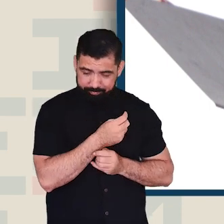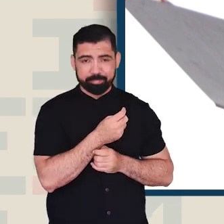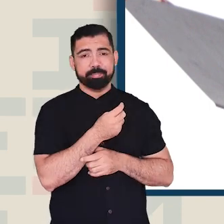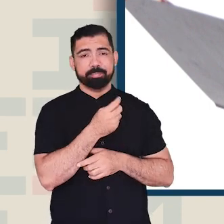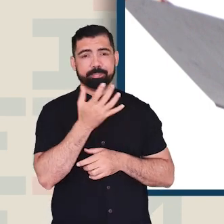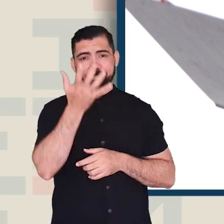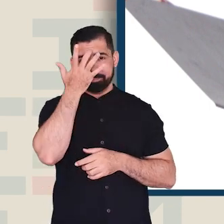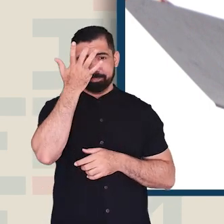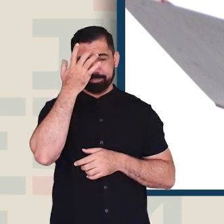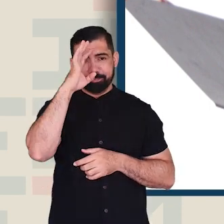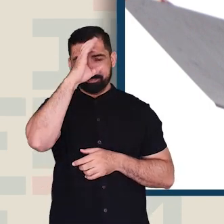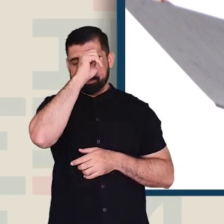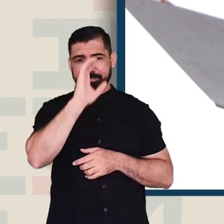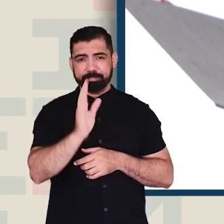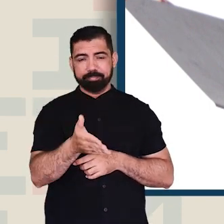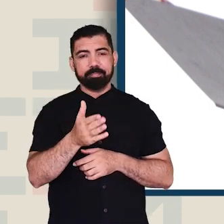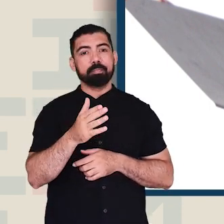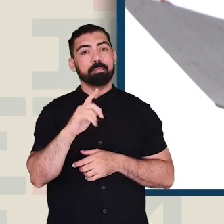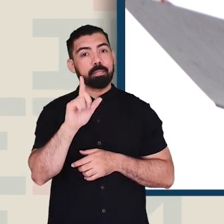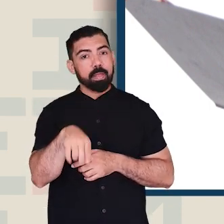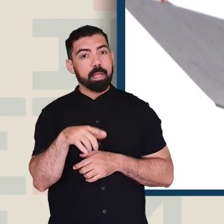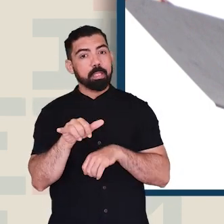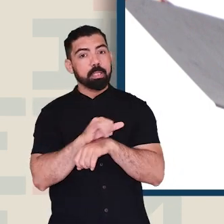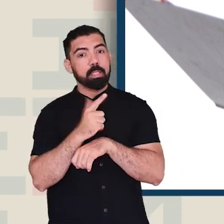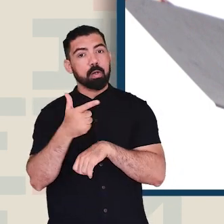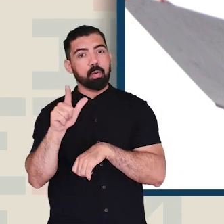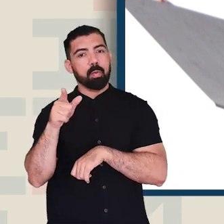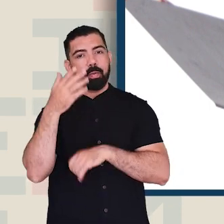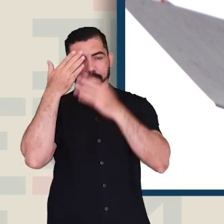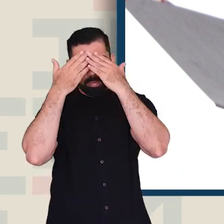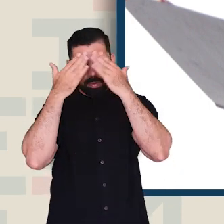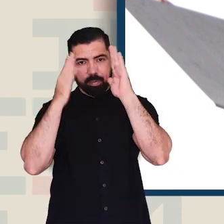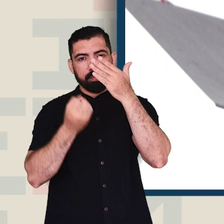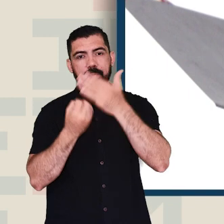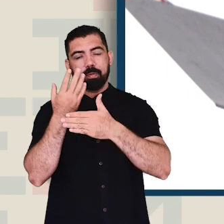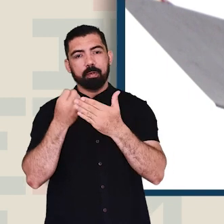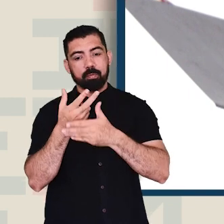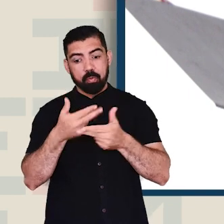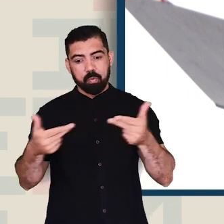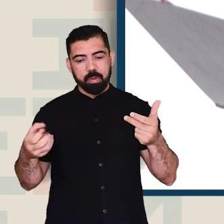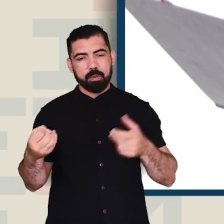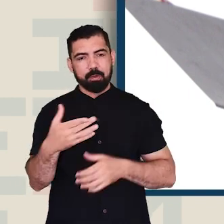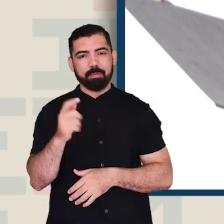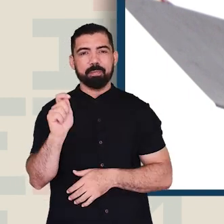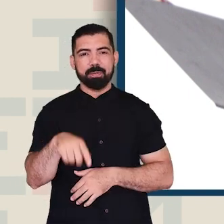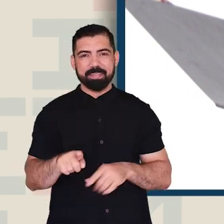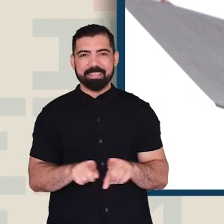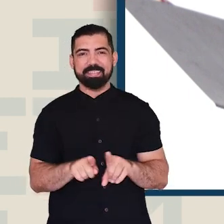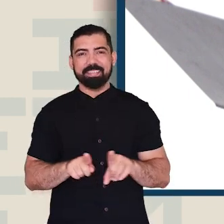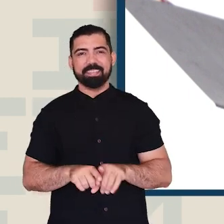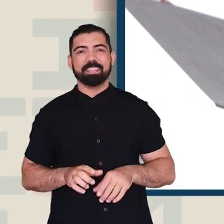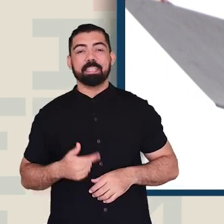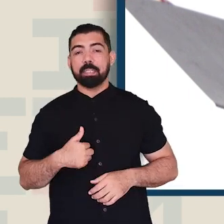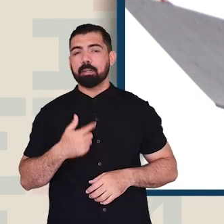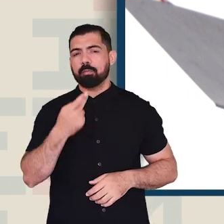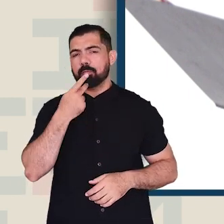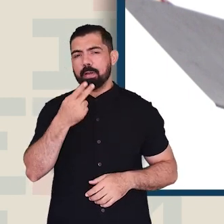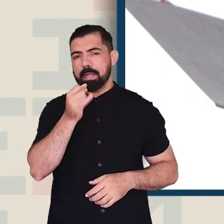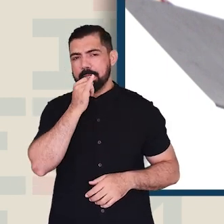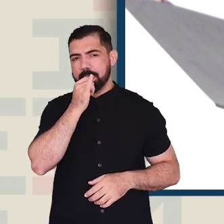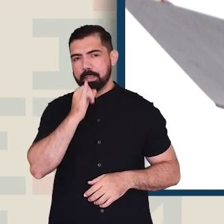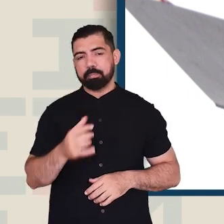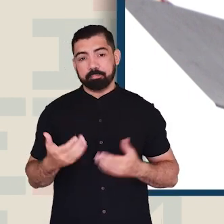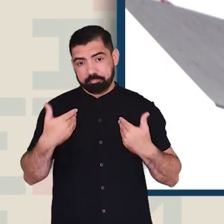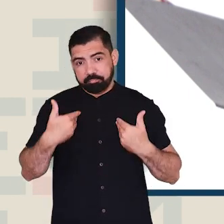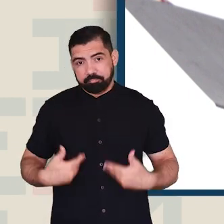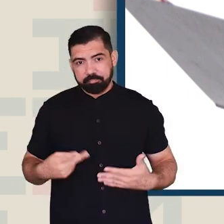já decorou e tal. Então, é um jeito de abrir a cabeça também para criar coisas novas. Eu uso sempre um exemplo que aconteceu